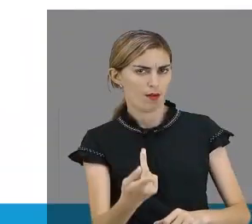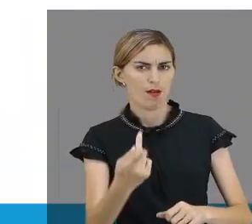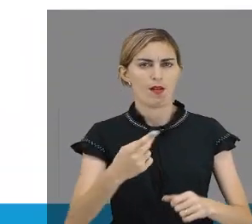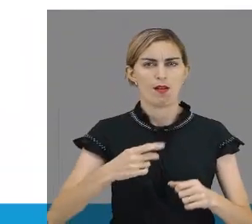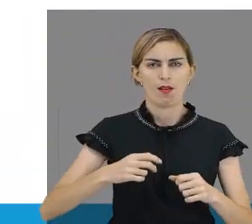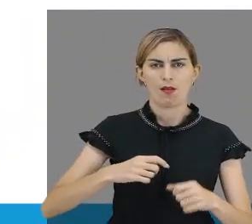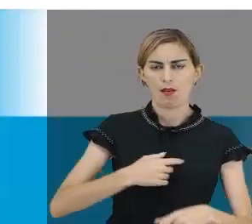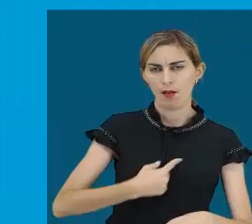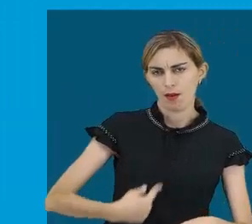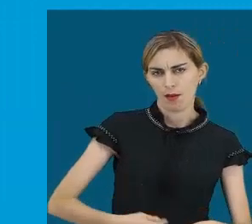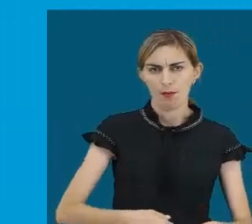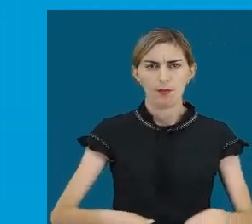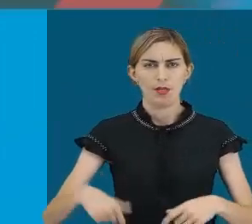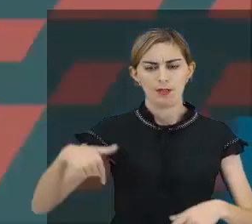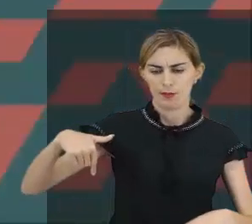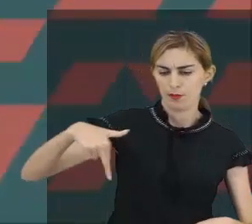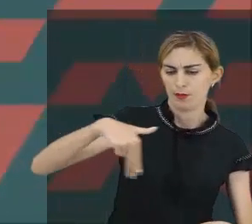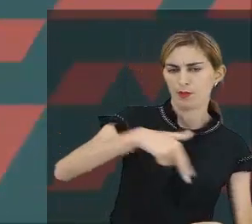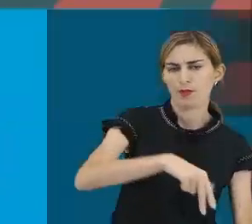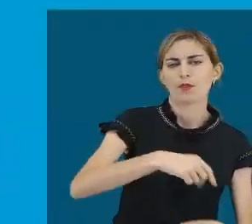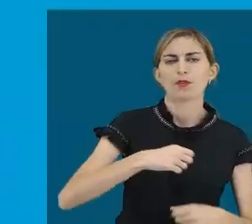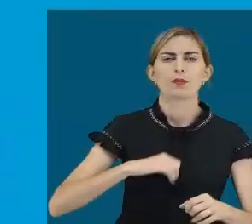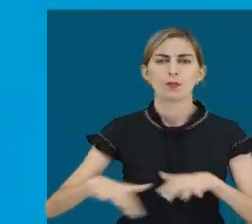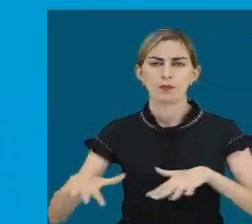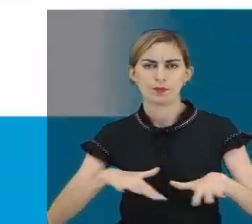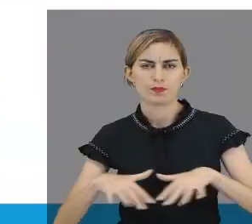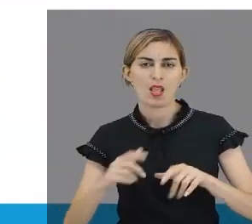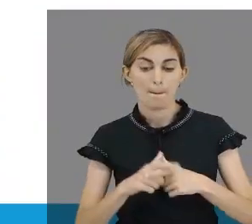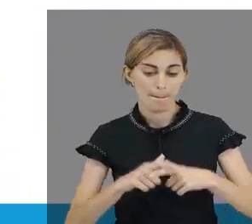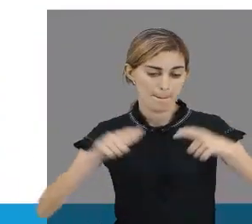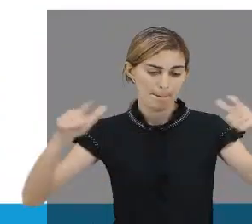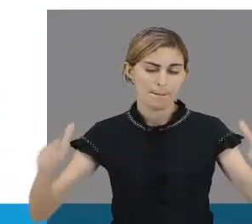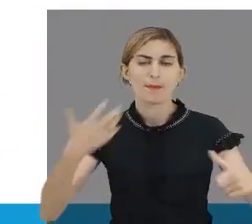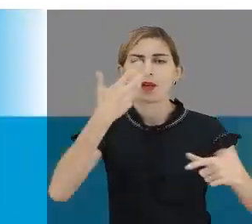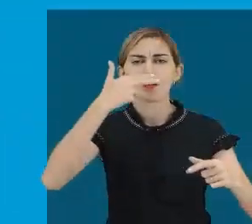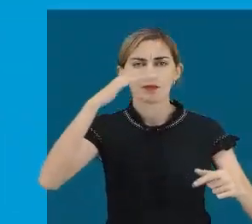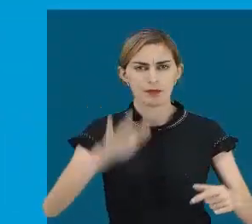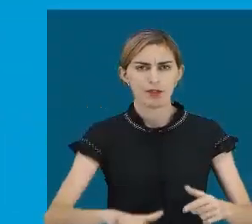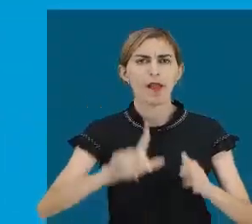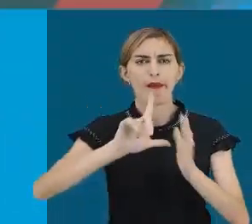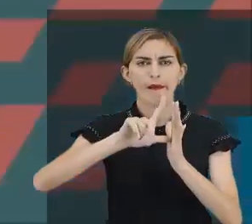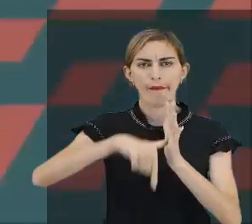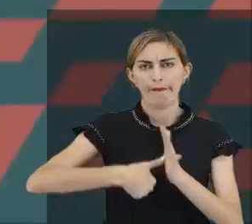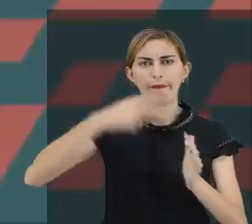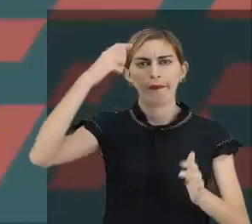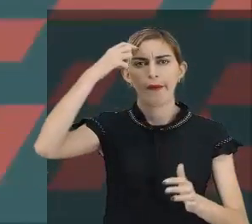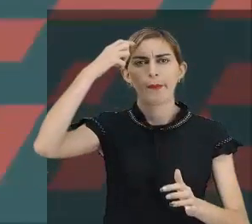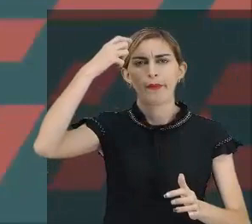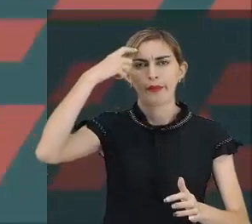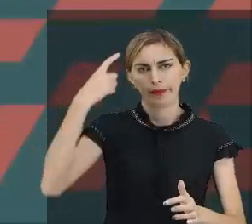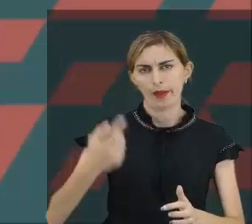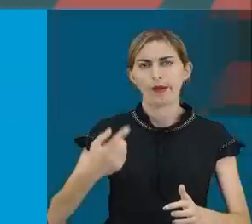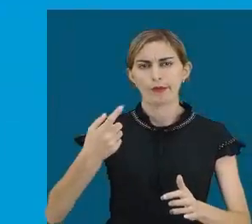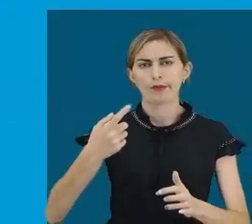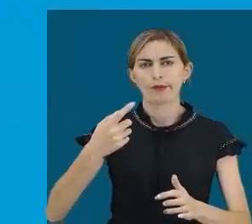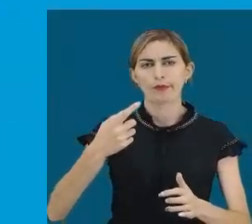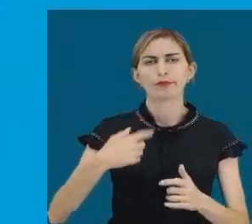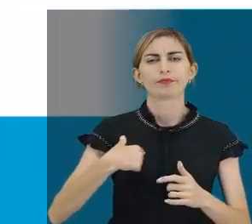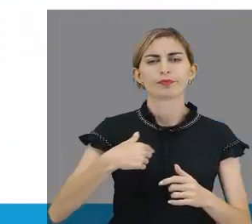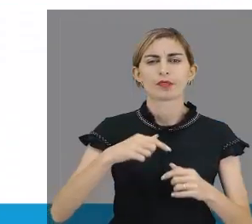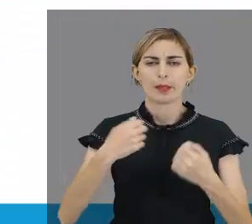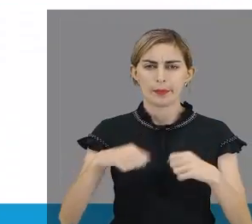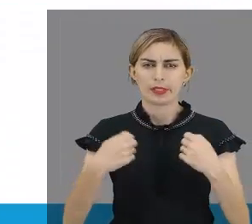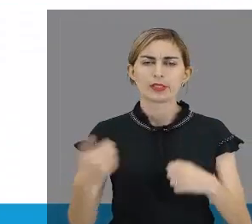o aparelho locomotor, por conta da hipotonia neurológica, a maioria dessas crianças vai ter o retardo mental, né?